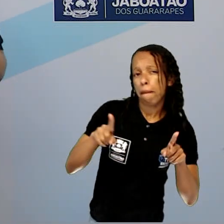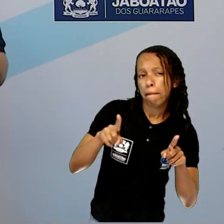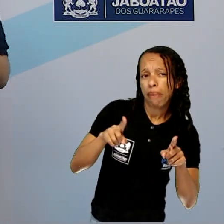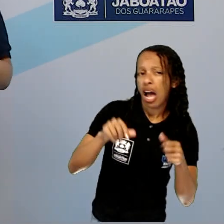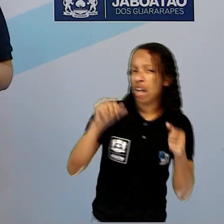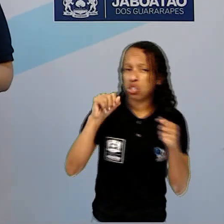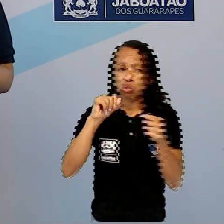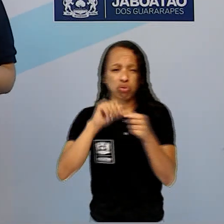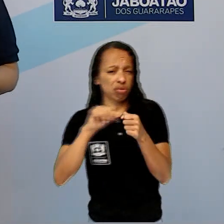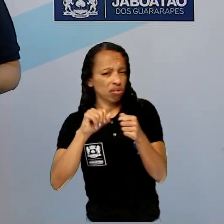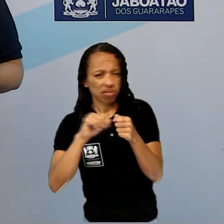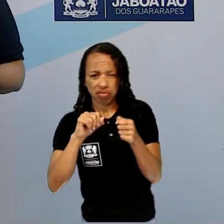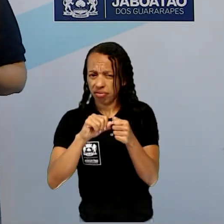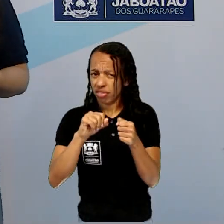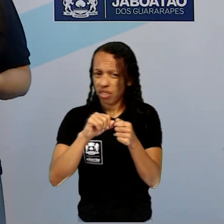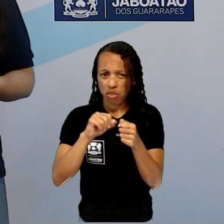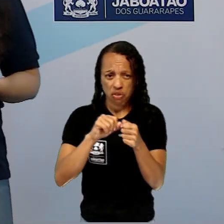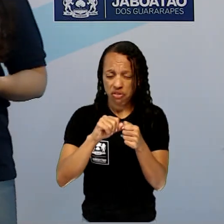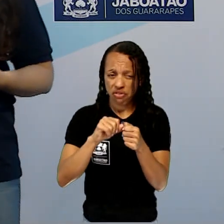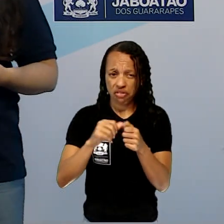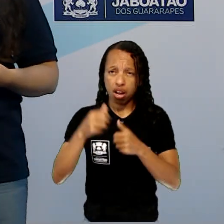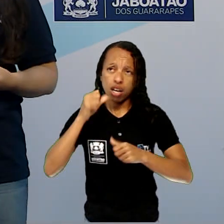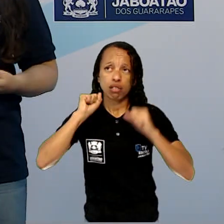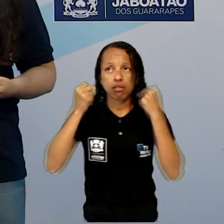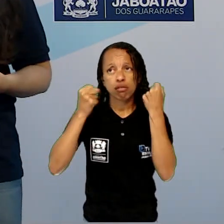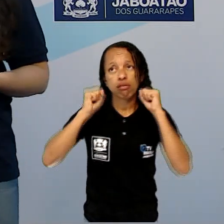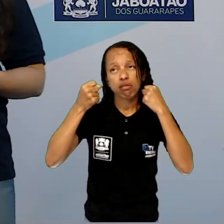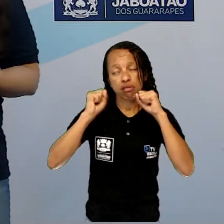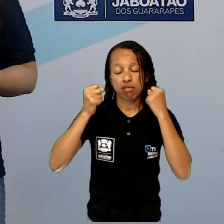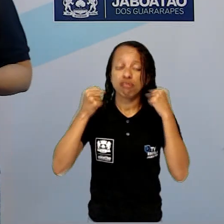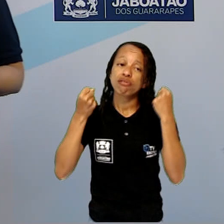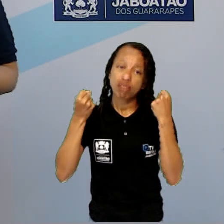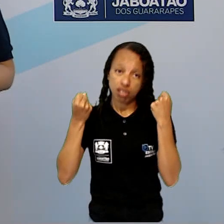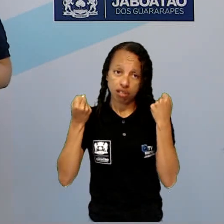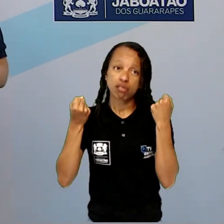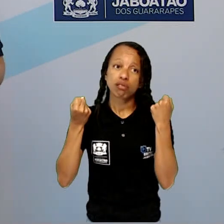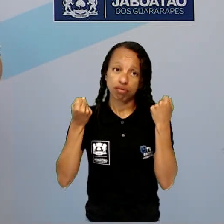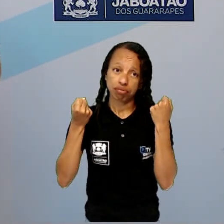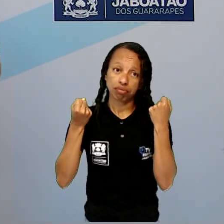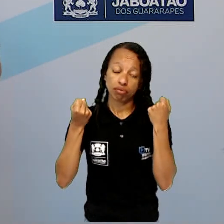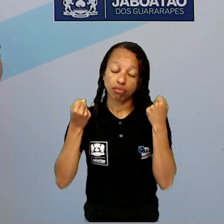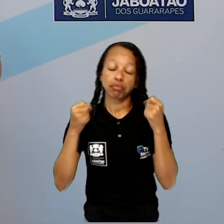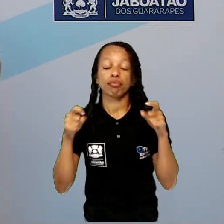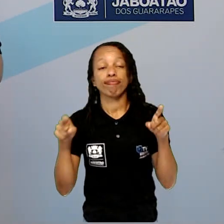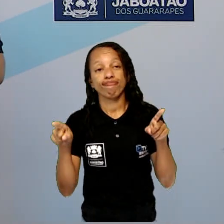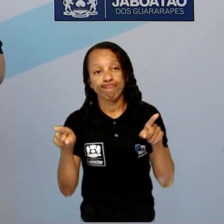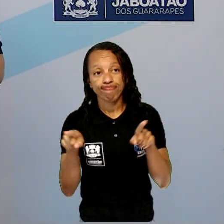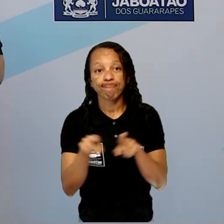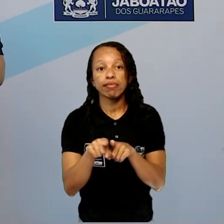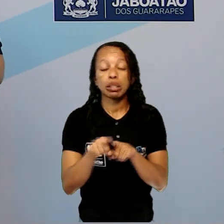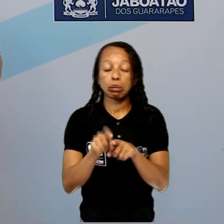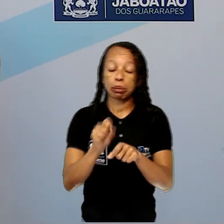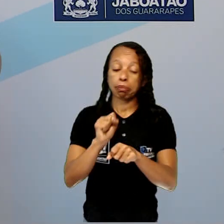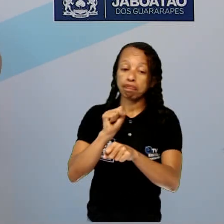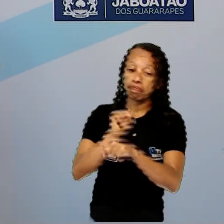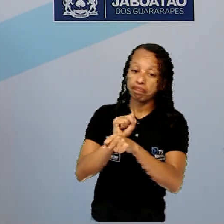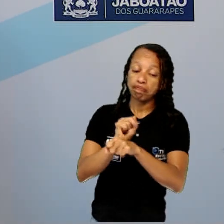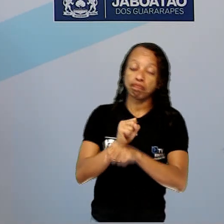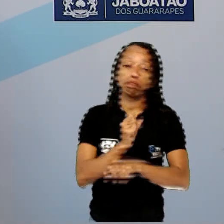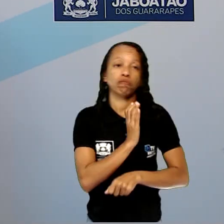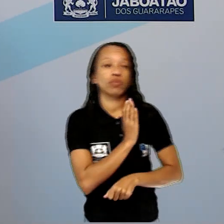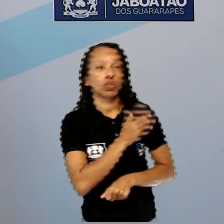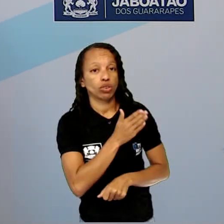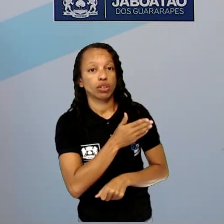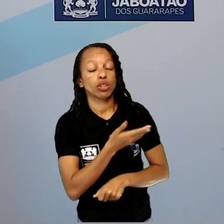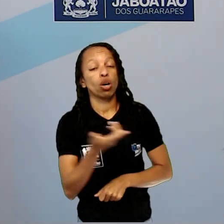acontecer algum tipo de lesão, ou até mesmo um caso não tão comum, que é uma parada cardíaca, é mais alto. Outro fator